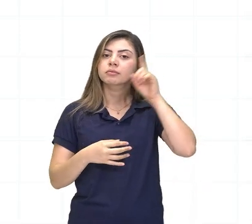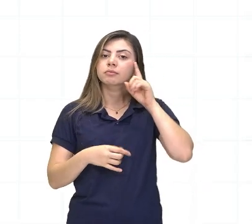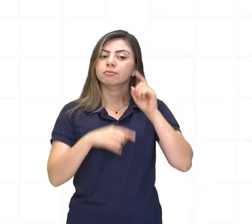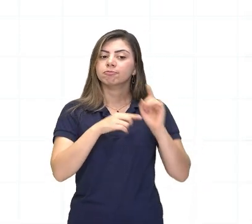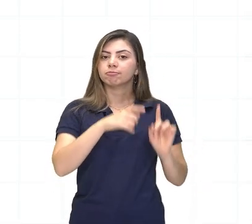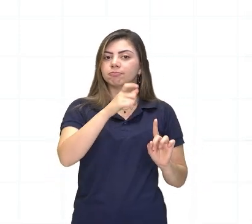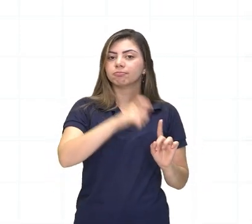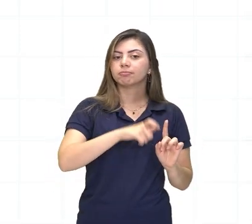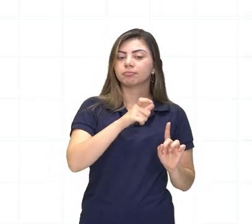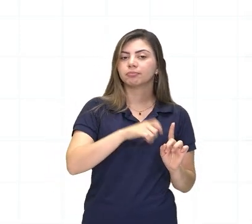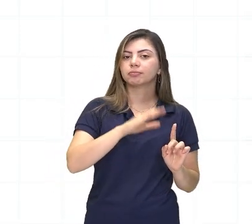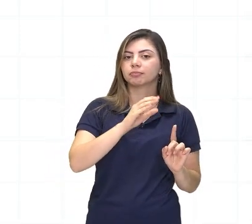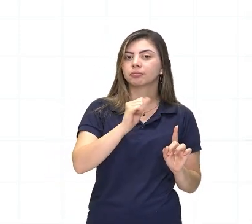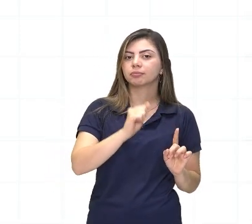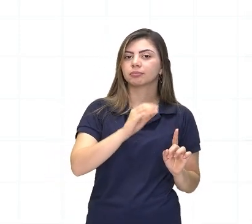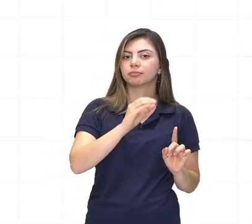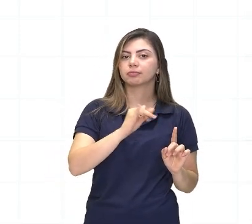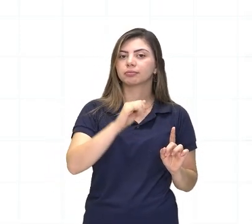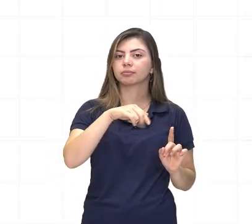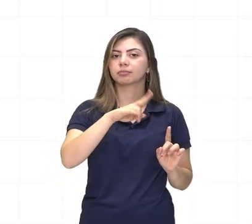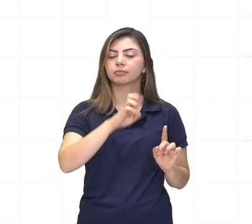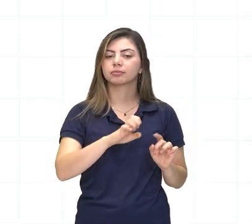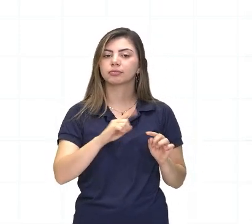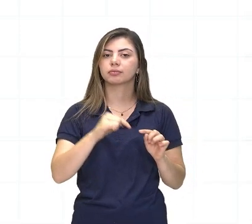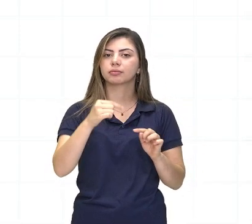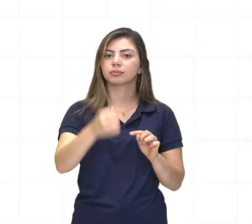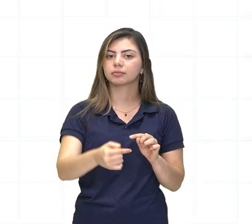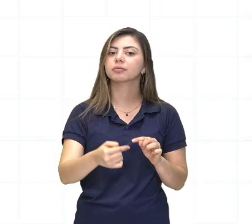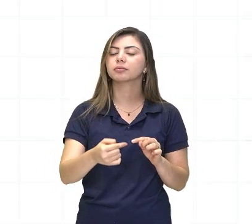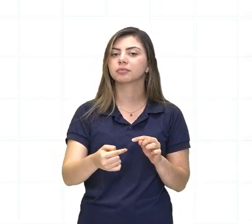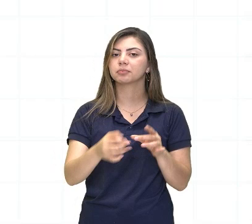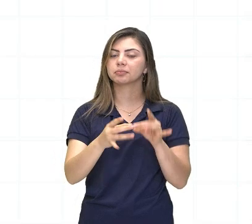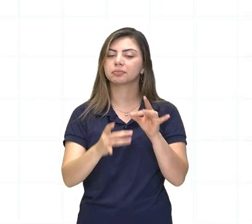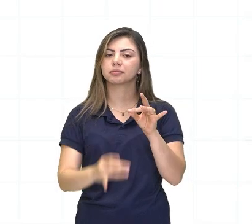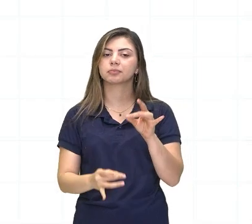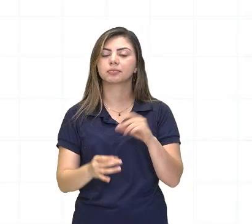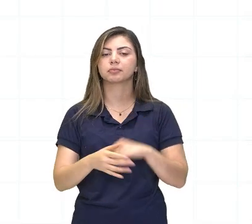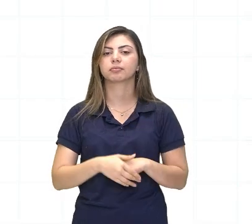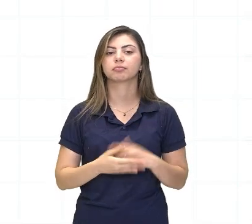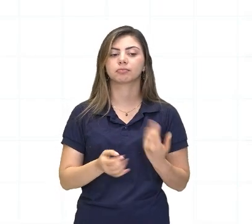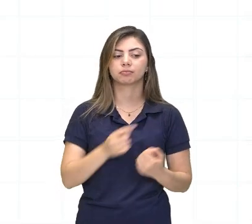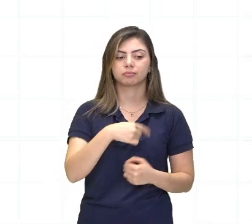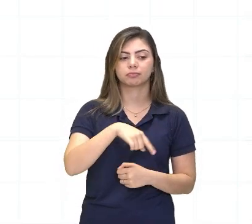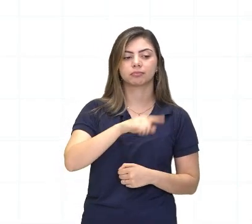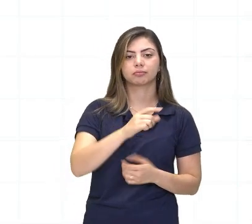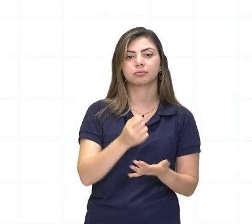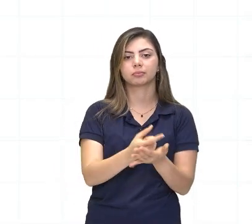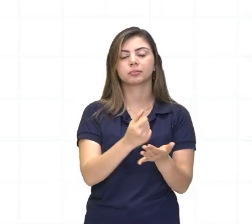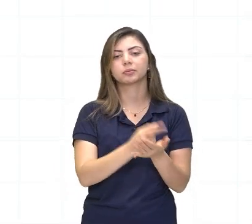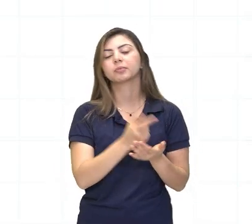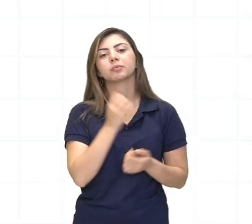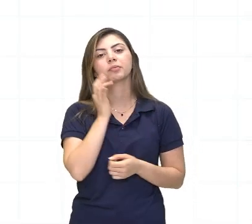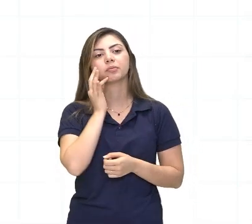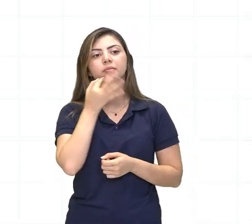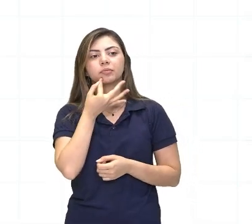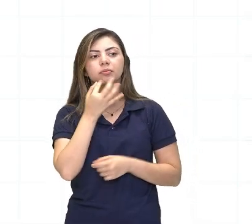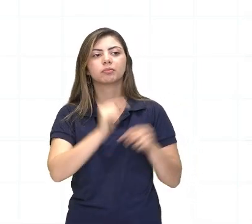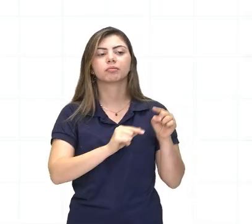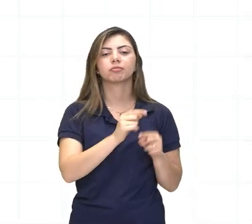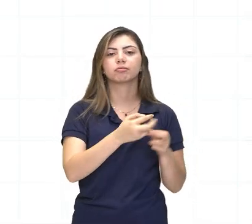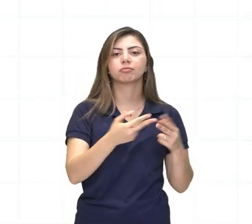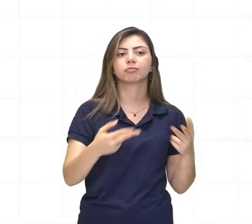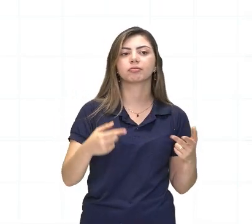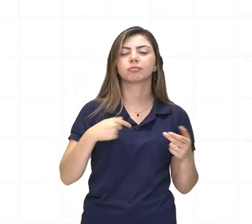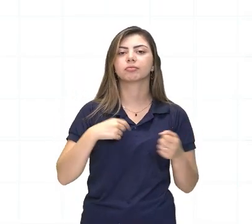para depois tocar no tema. Então, para comprar frutas e outros produtos, o cacique dirigiu por cerca